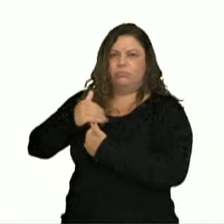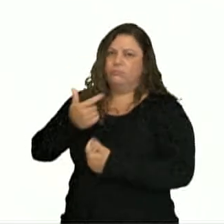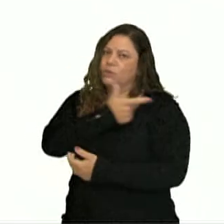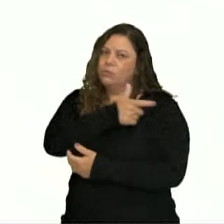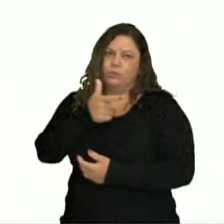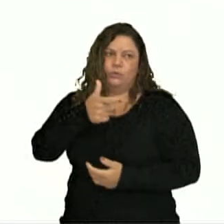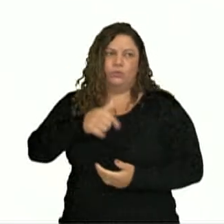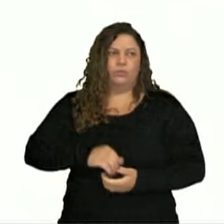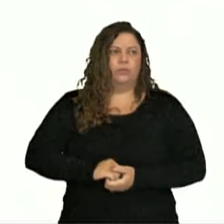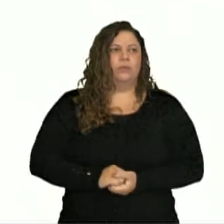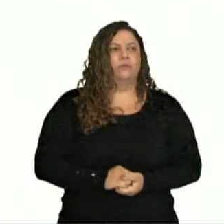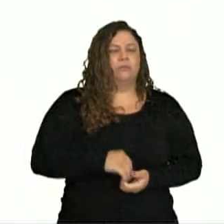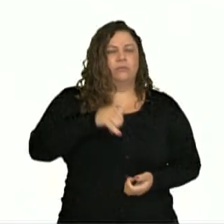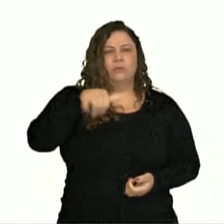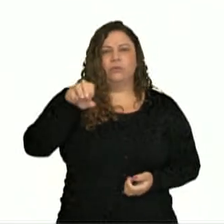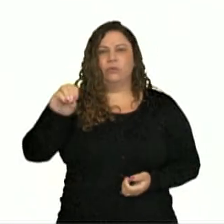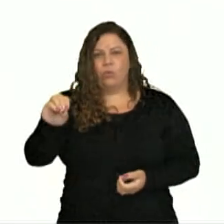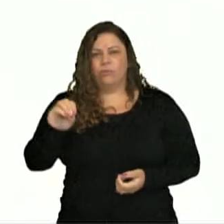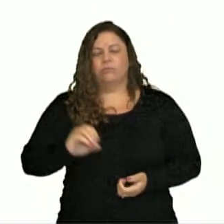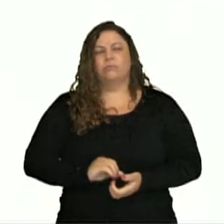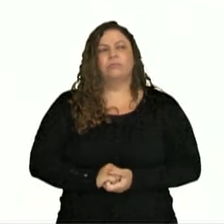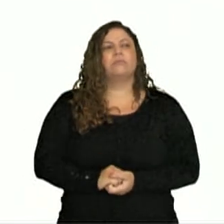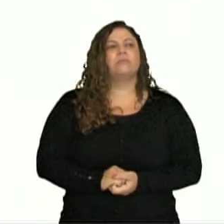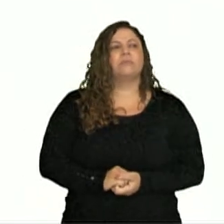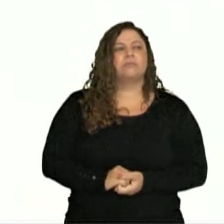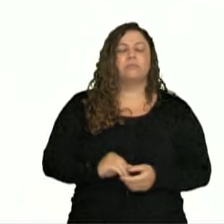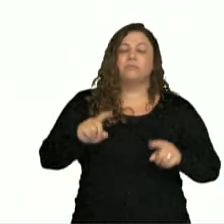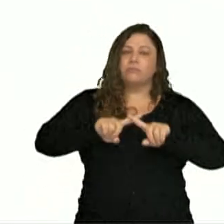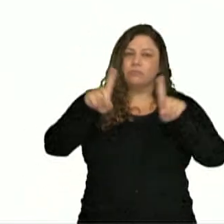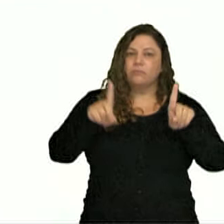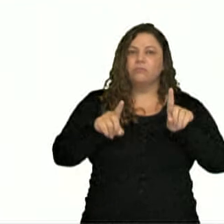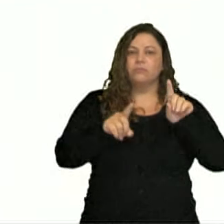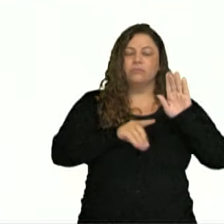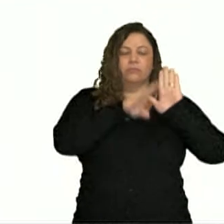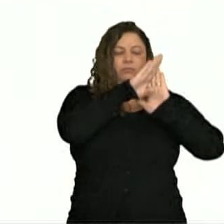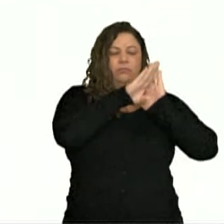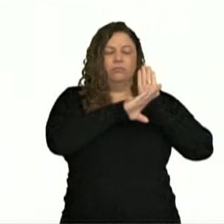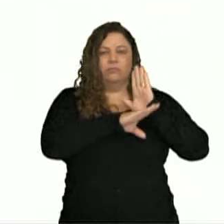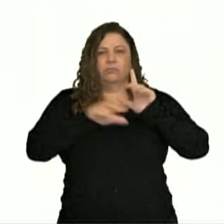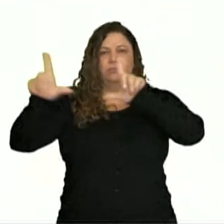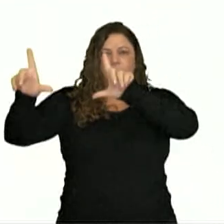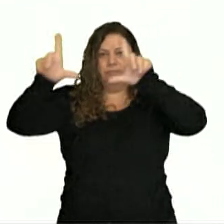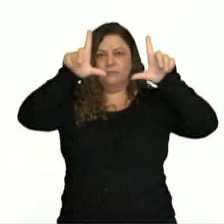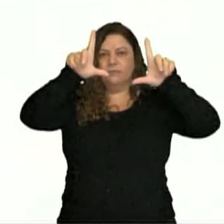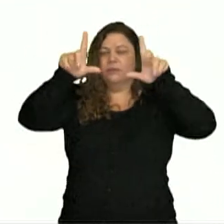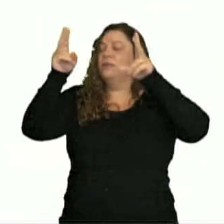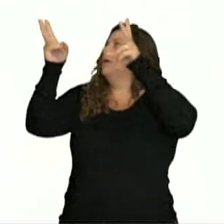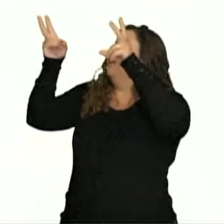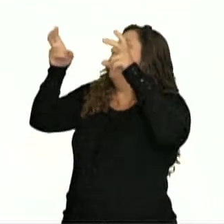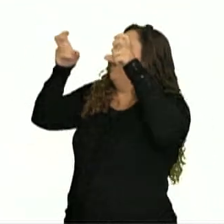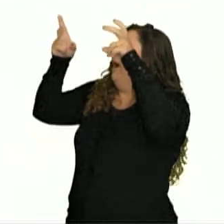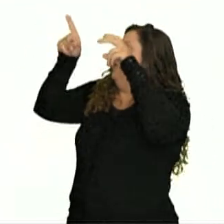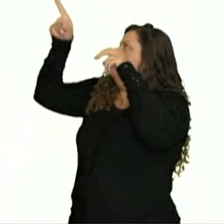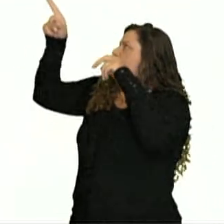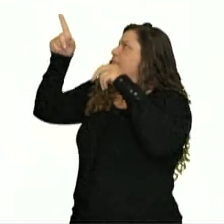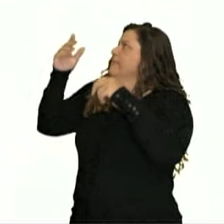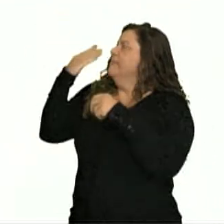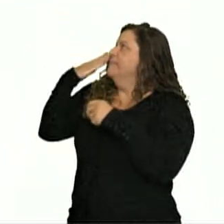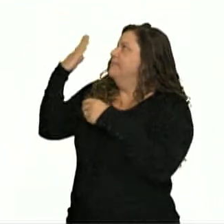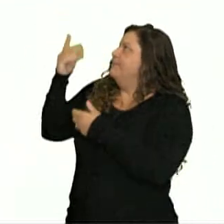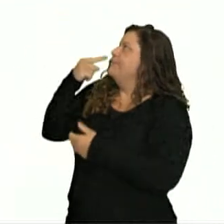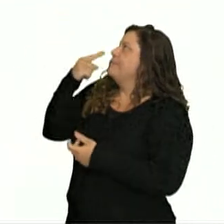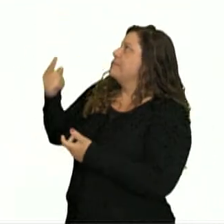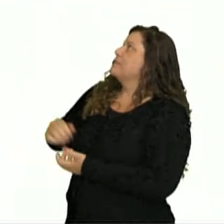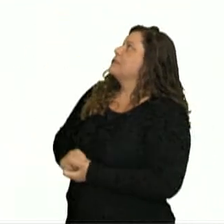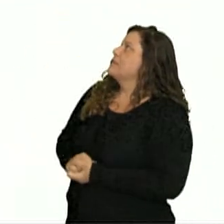o io ali no imperativo negativo. Mas nas demais aqui, ó, tu, ele, nós